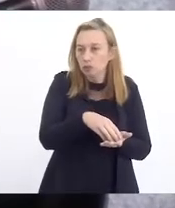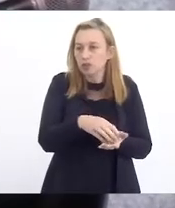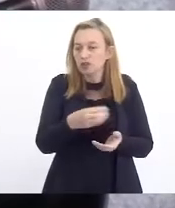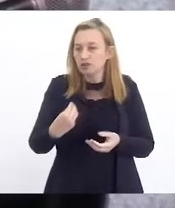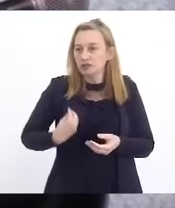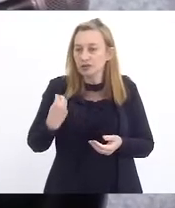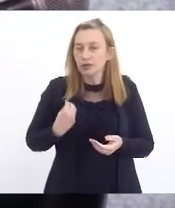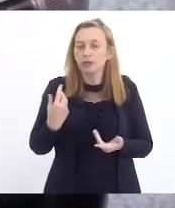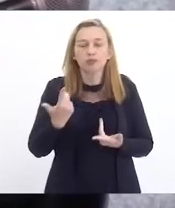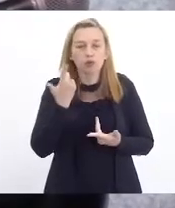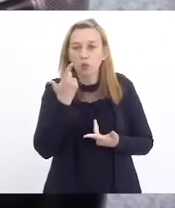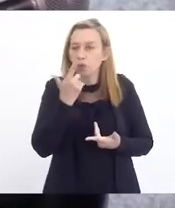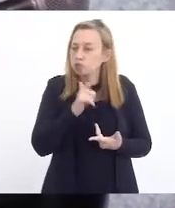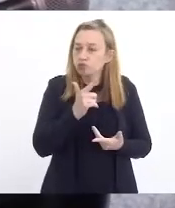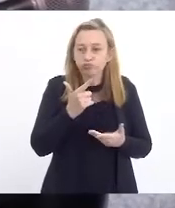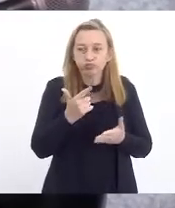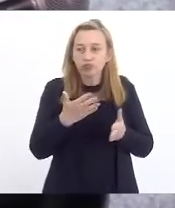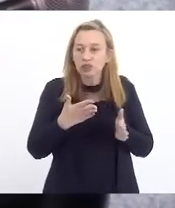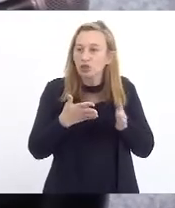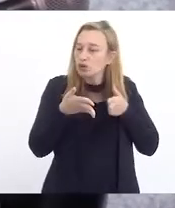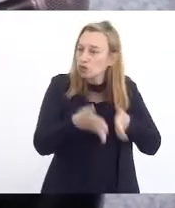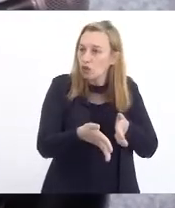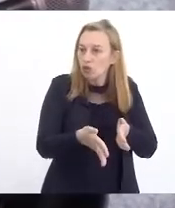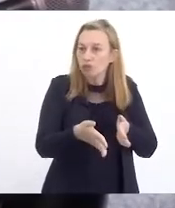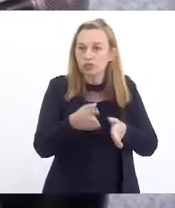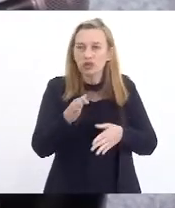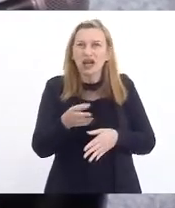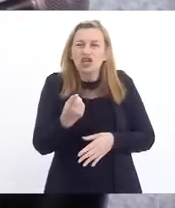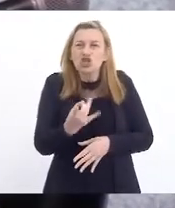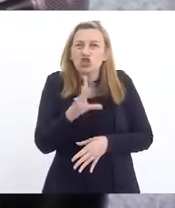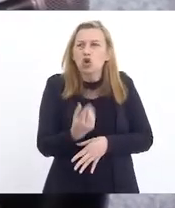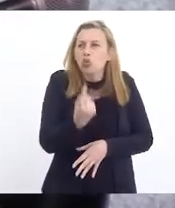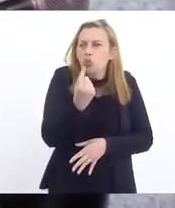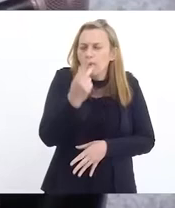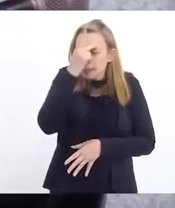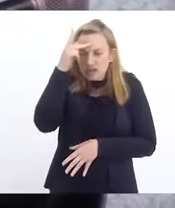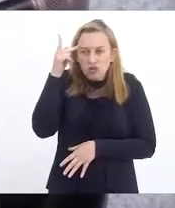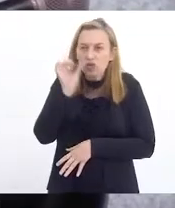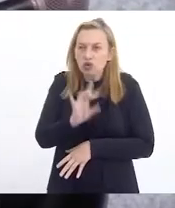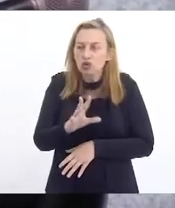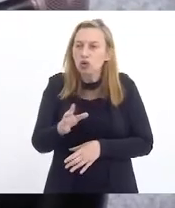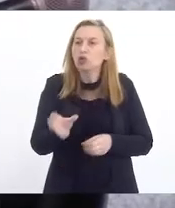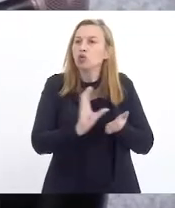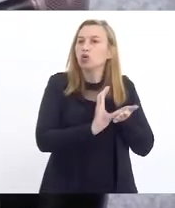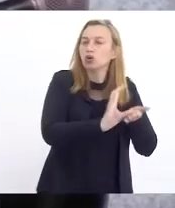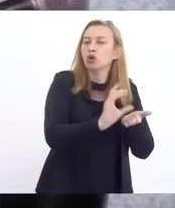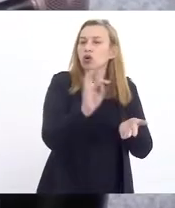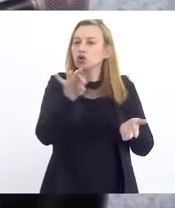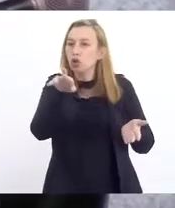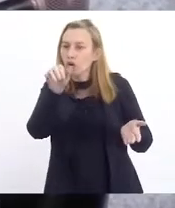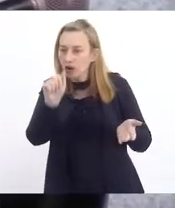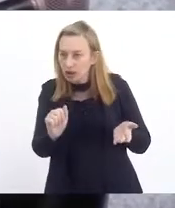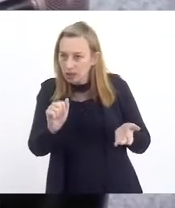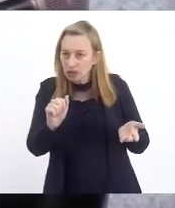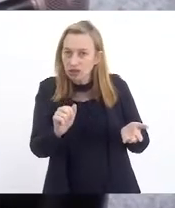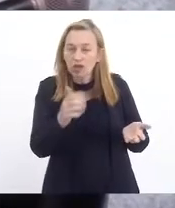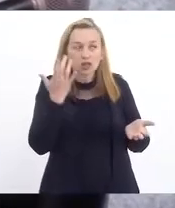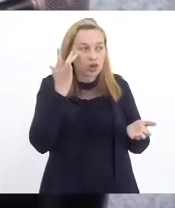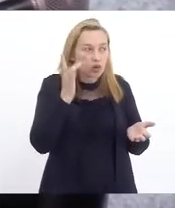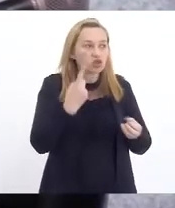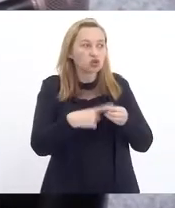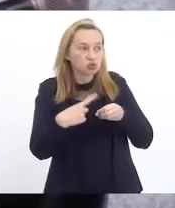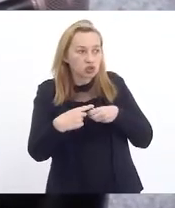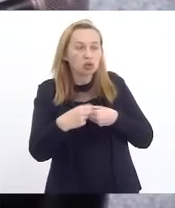gente não consegue ter um ponto focal no IRM, às vezes é um membro só. Tem o recurso da outorga, tá? Que eu acho que os municípios